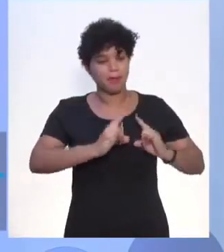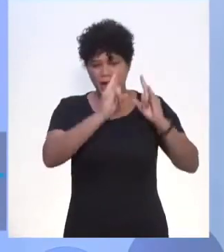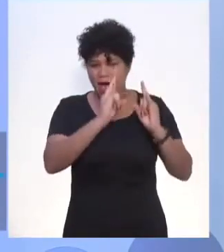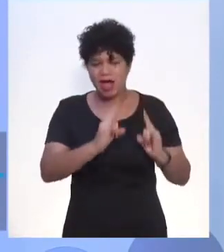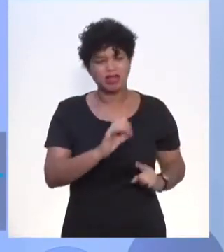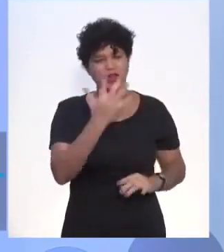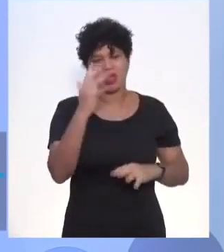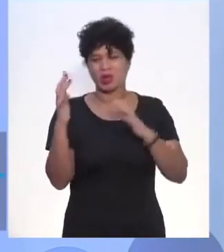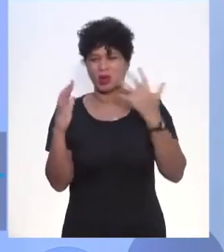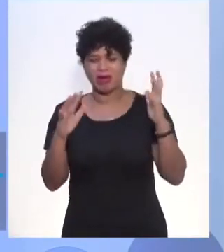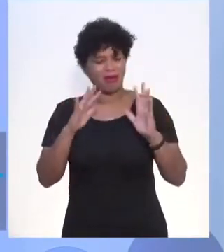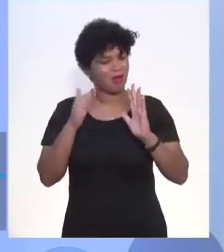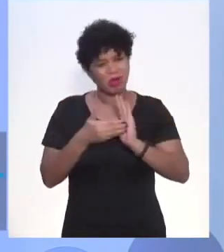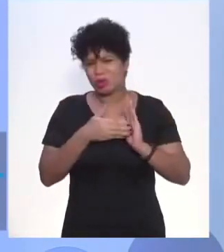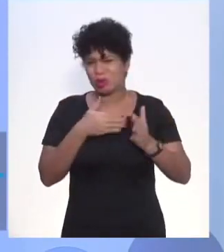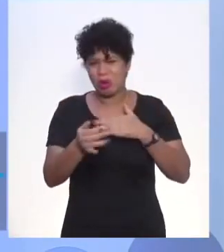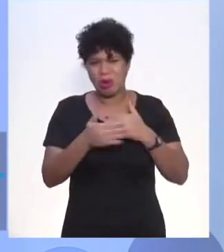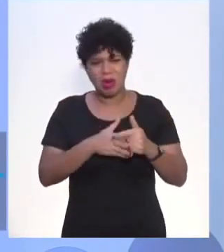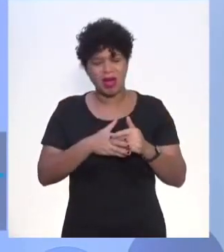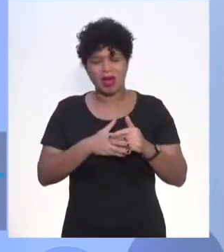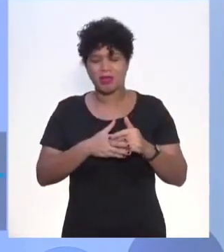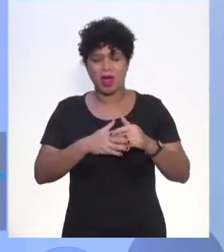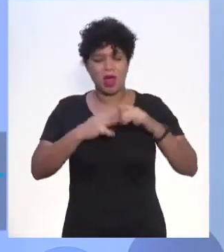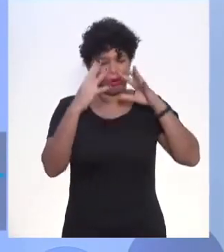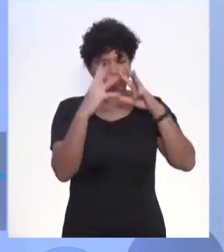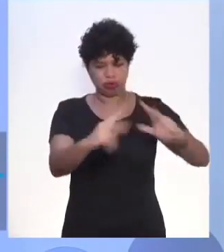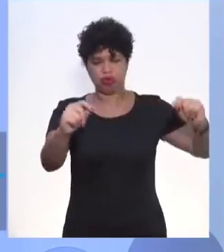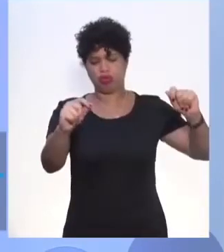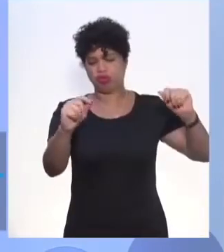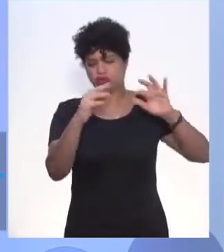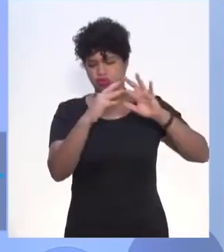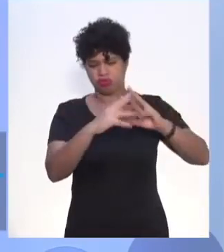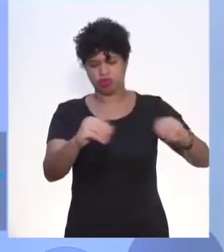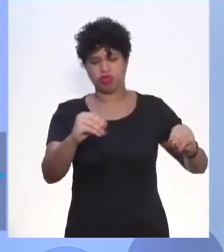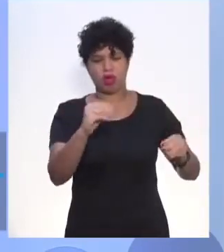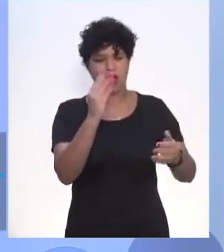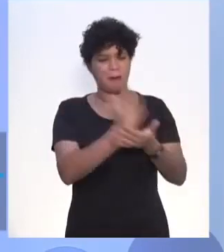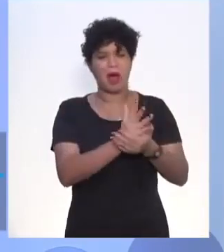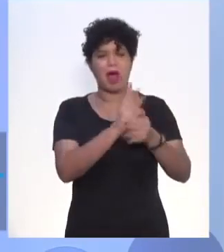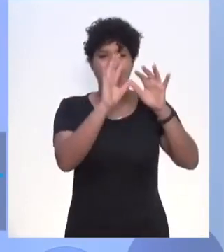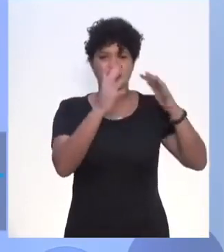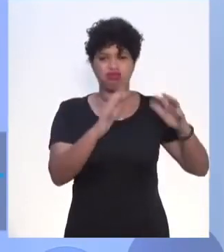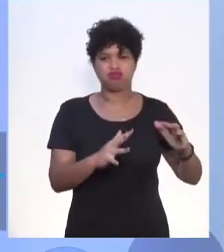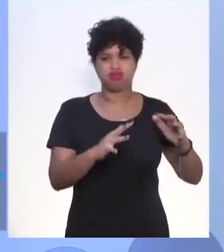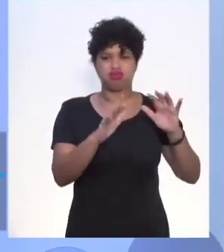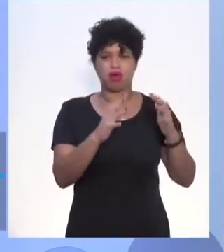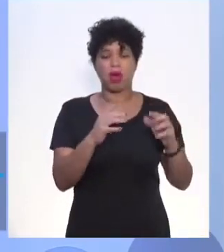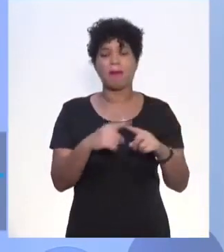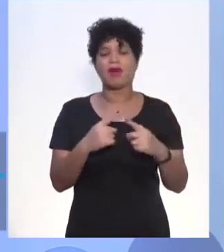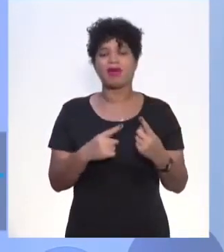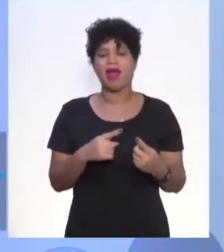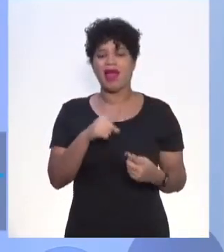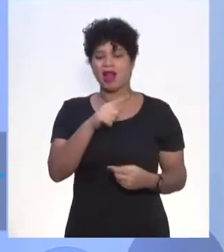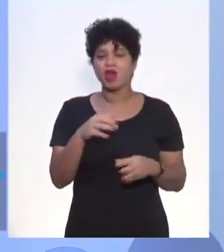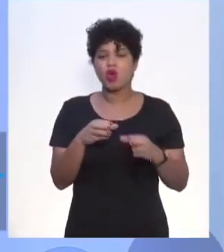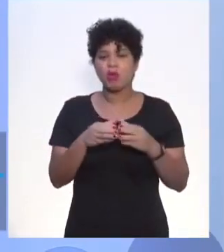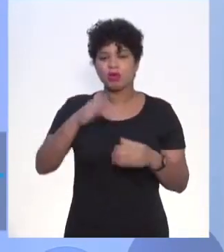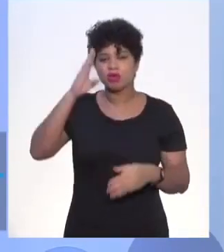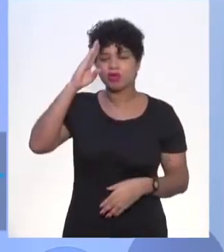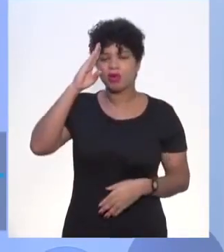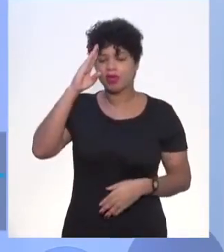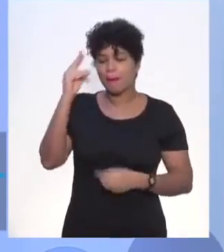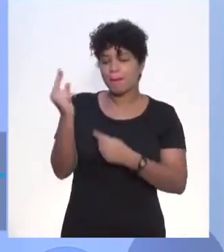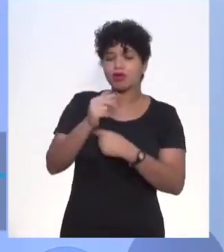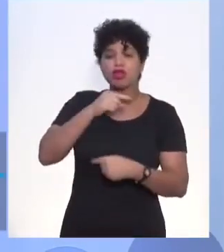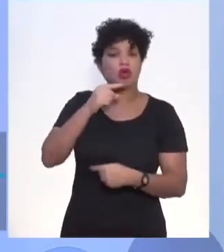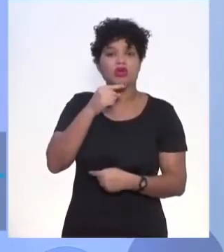poder minar a resistência dos soldados, ou seja, para que eles não encontrem locais protegidos para poder se